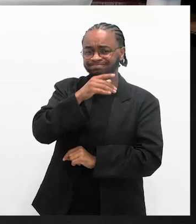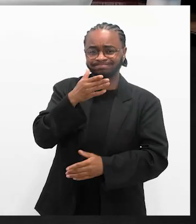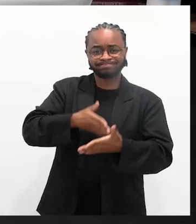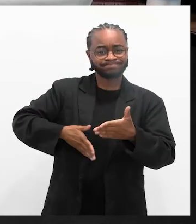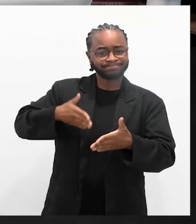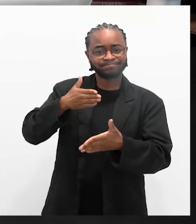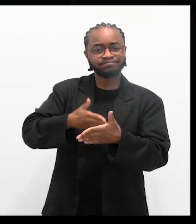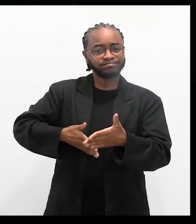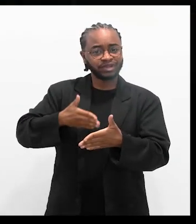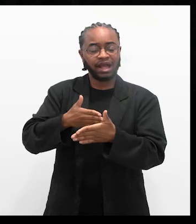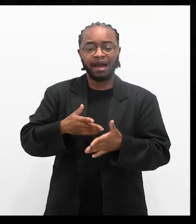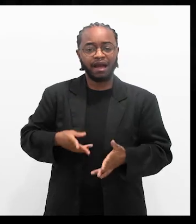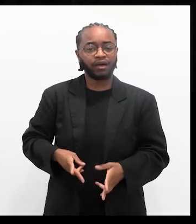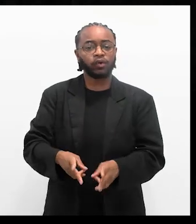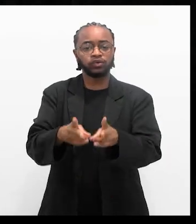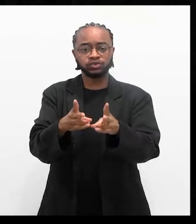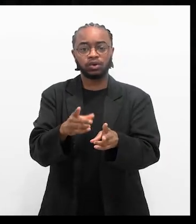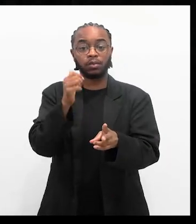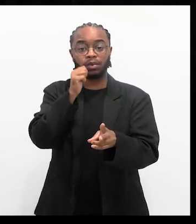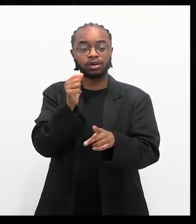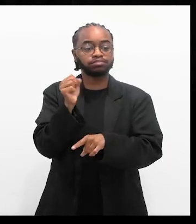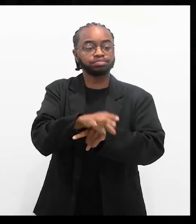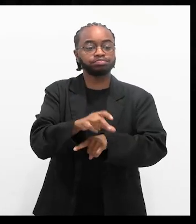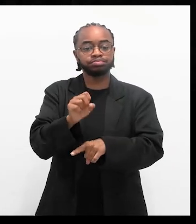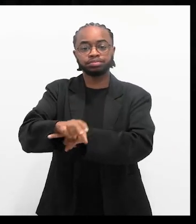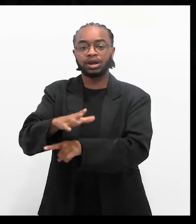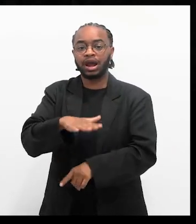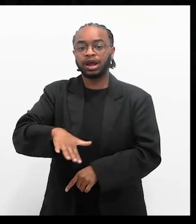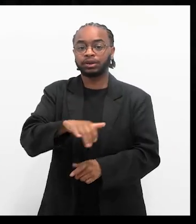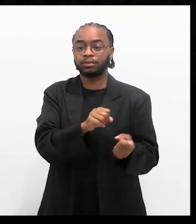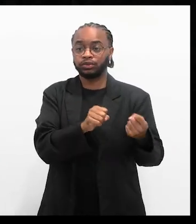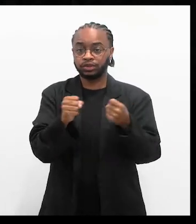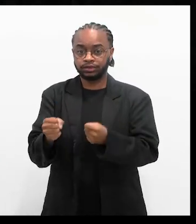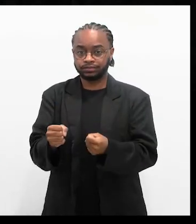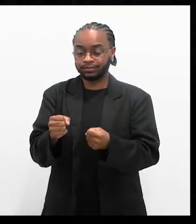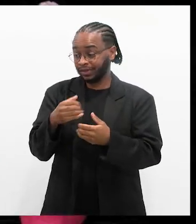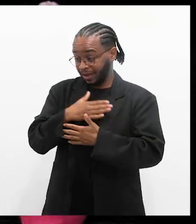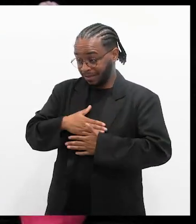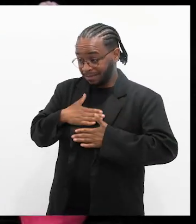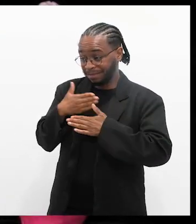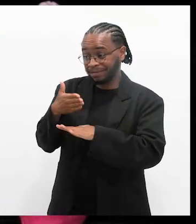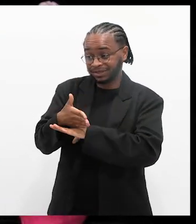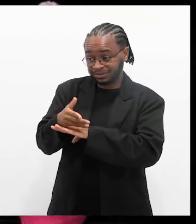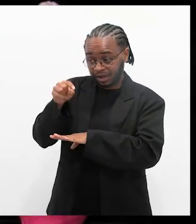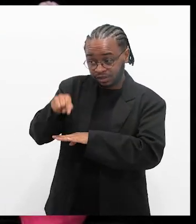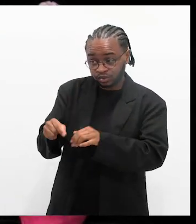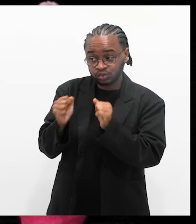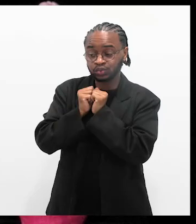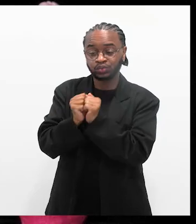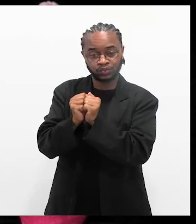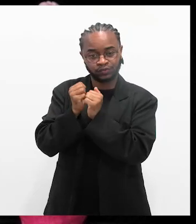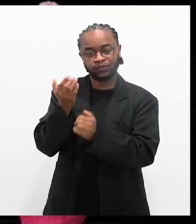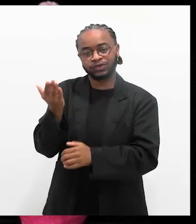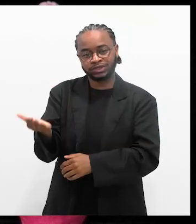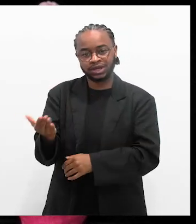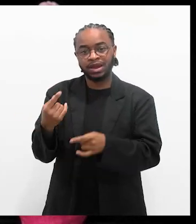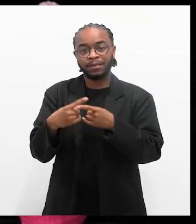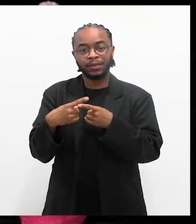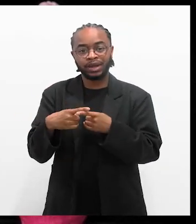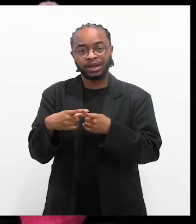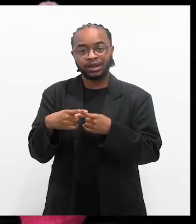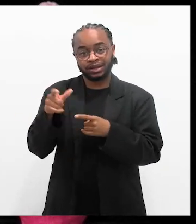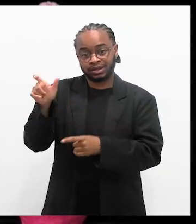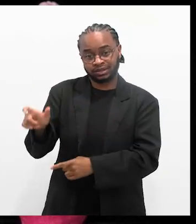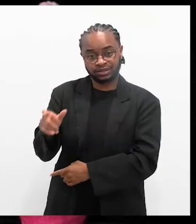dificuldade ainda que há da mulher ocupar esse espaço de poder? Bom, prazer estar aqui com você, né, Cláudia,